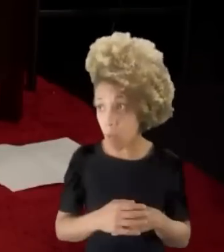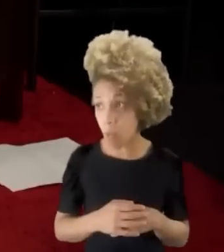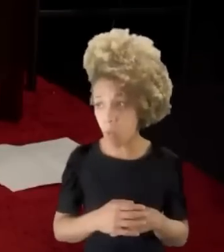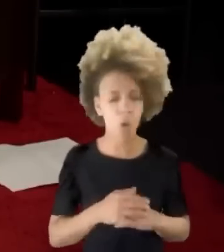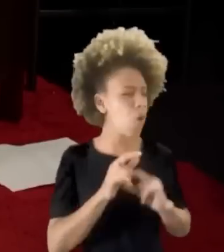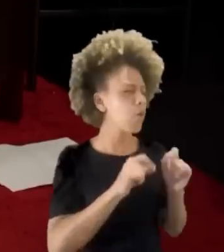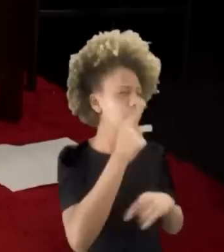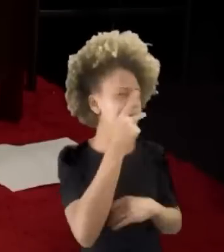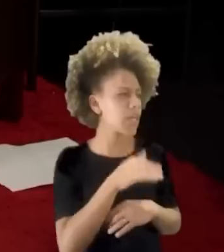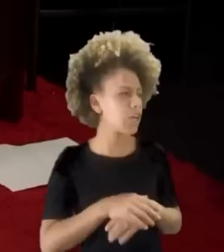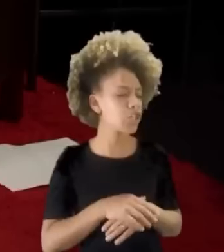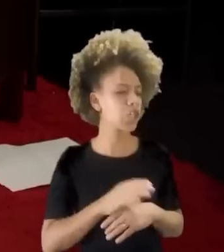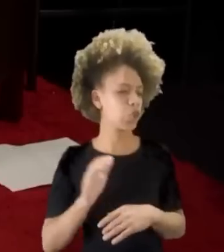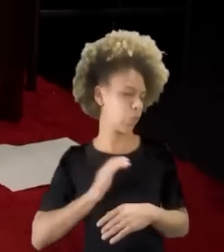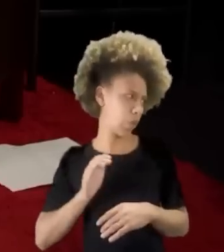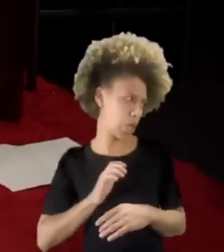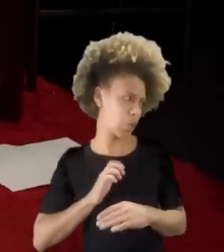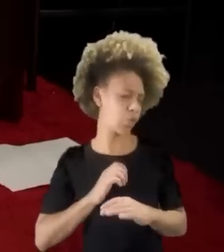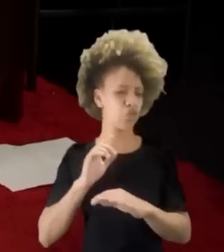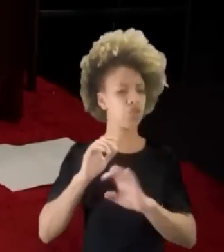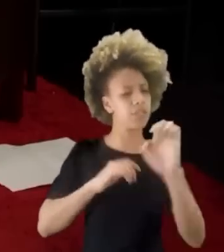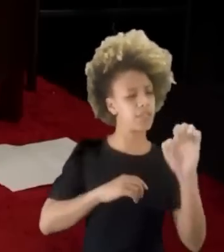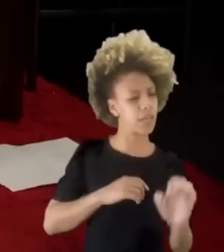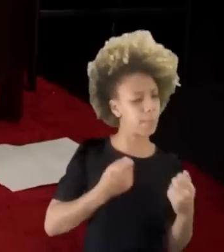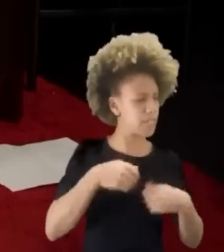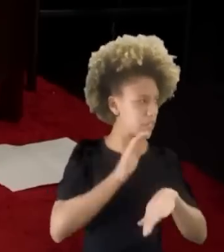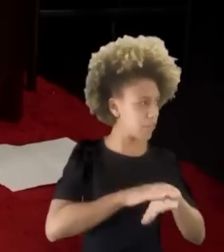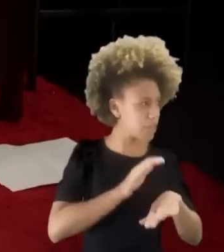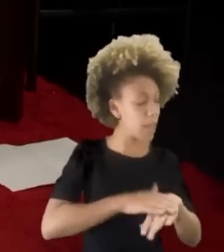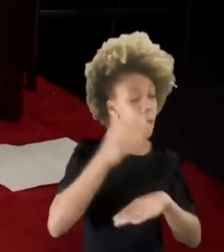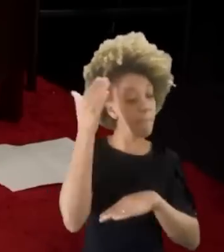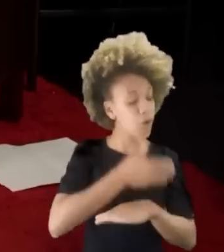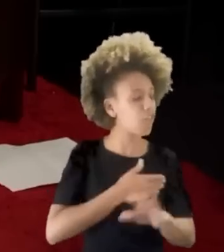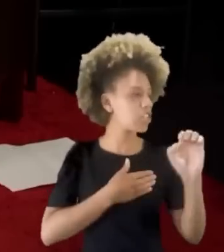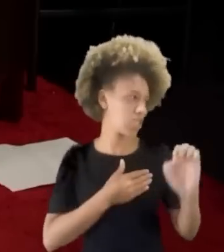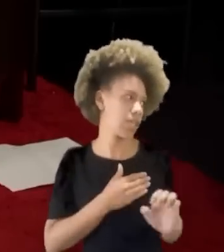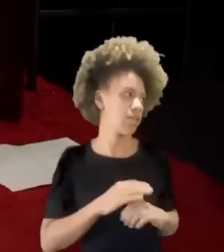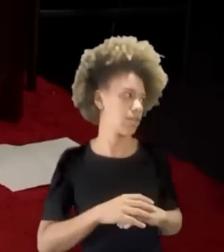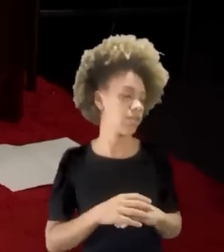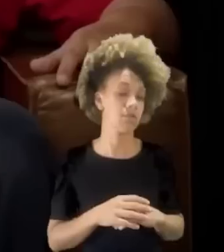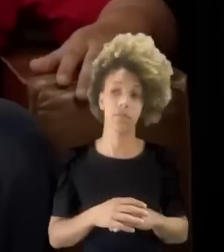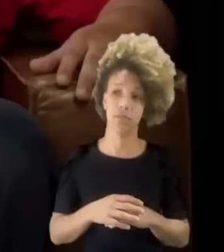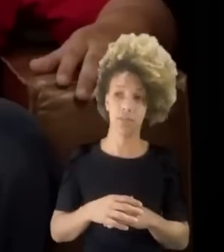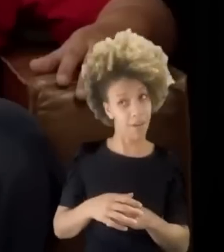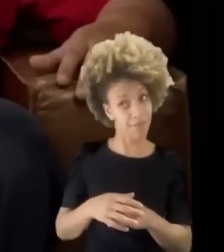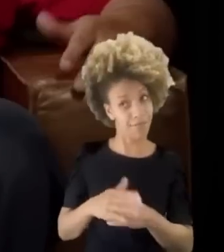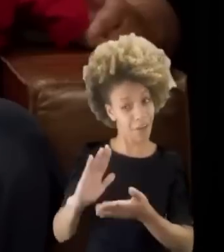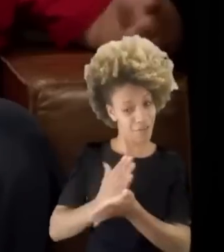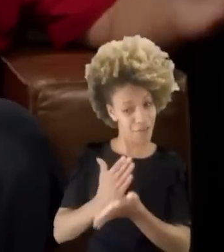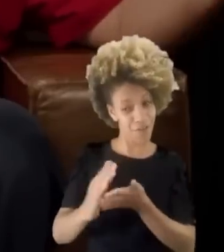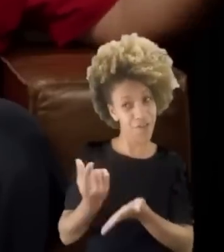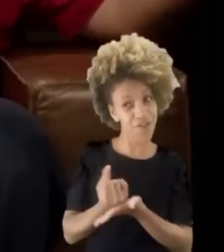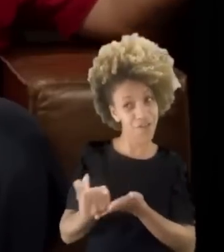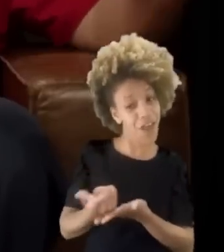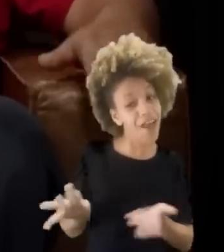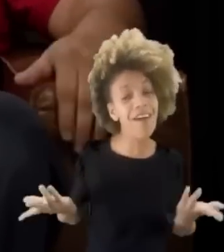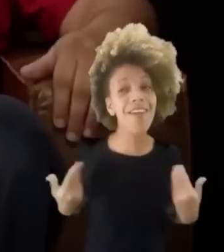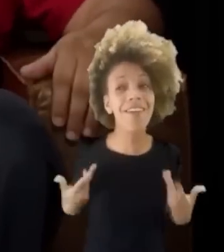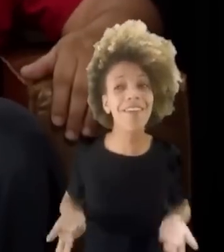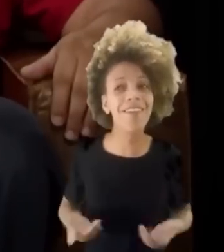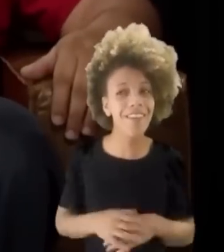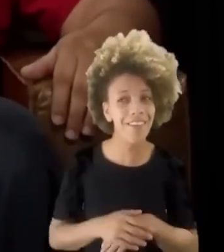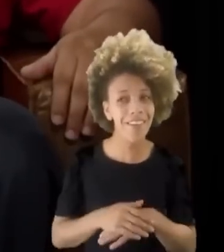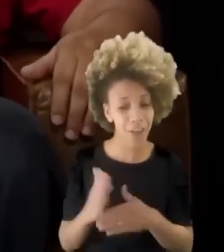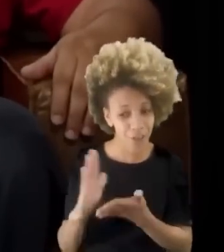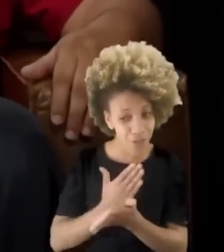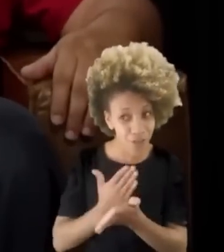o que que tu acha que um rico de esquerda deveria fazer na tua opinião para eles provar de esquerda mesmo traz para nós esse dinheiro aí malandro